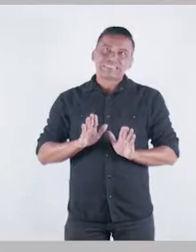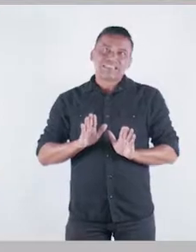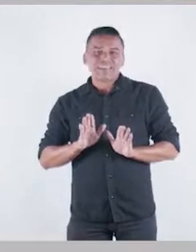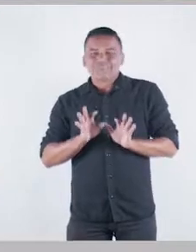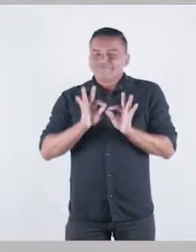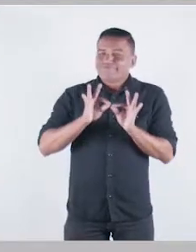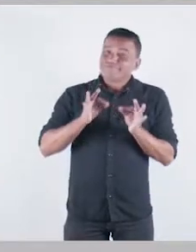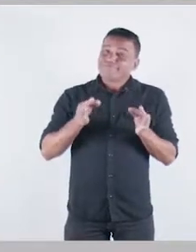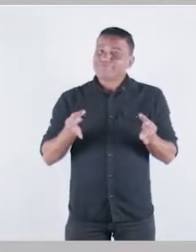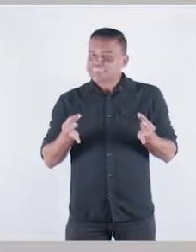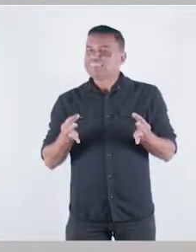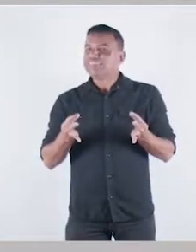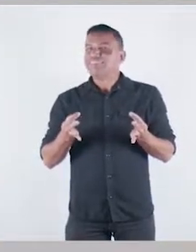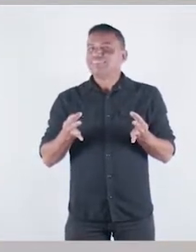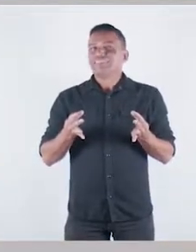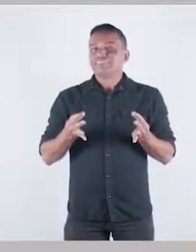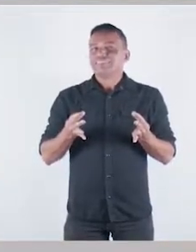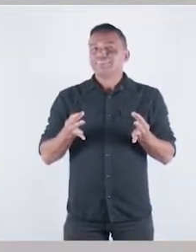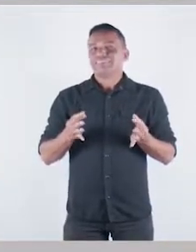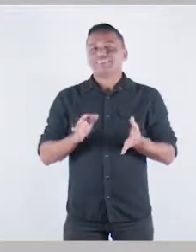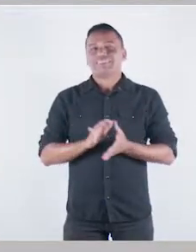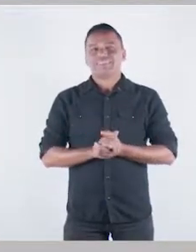né?